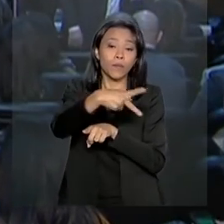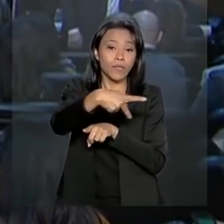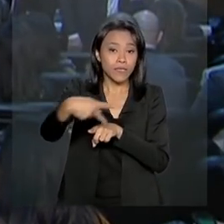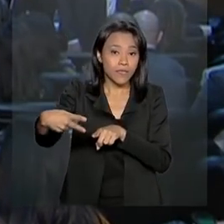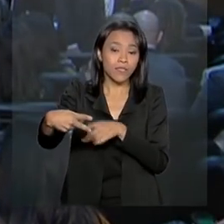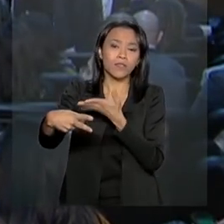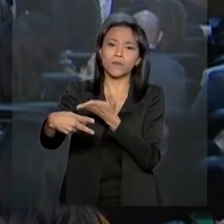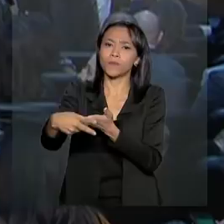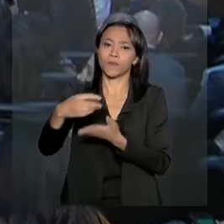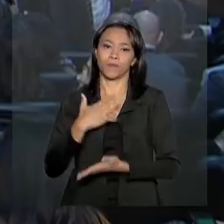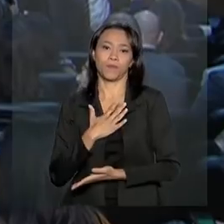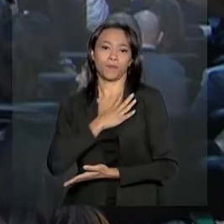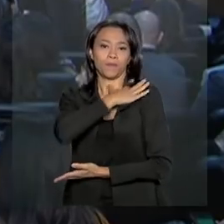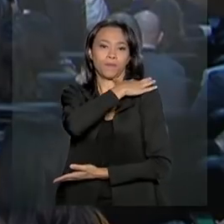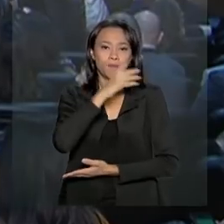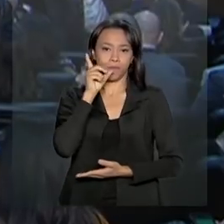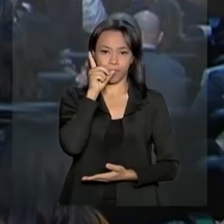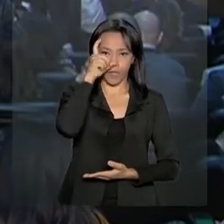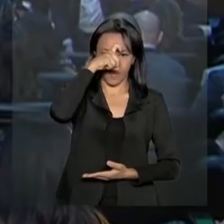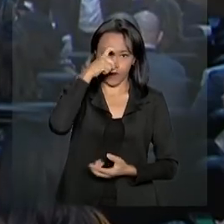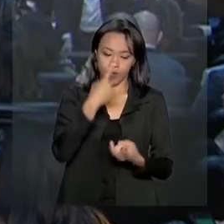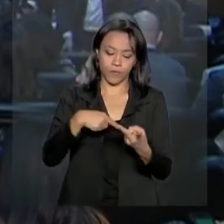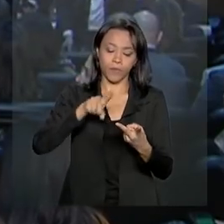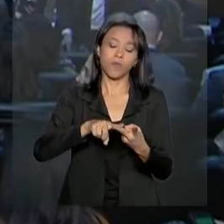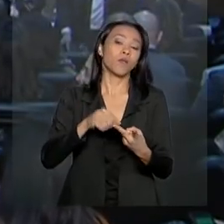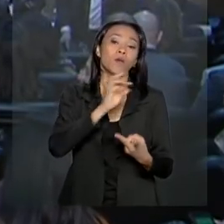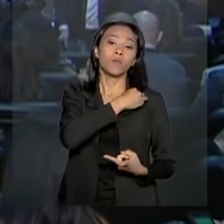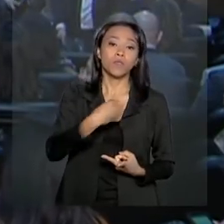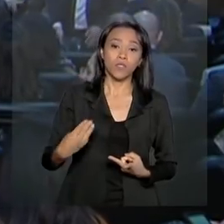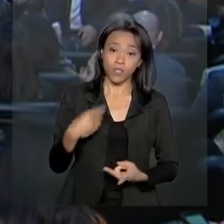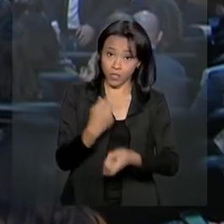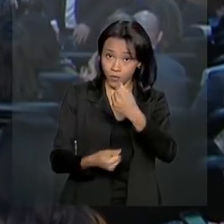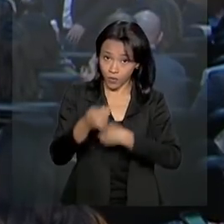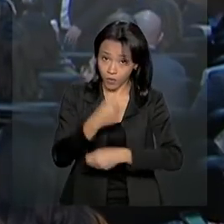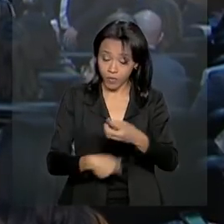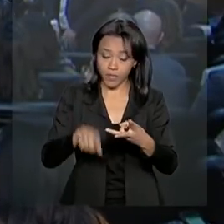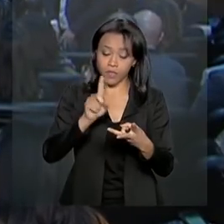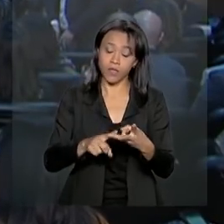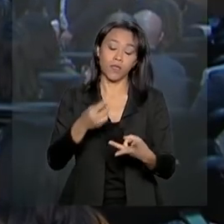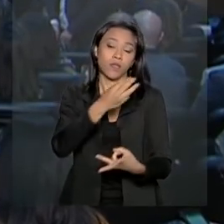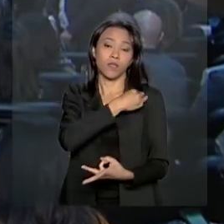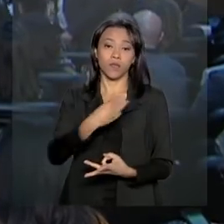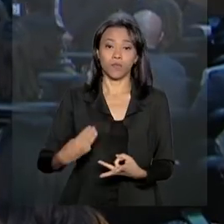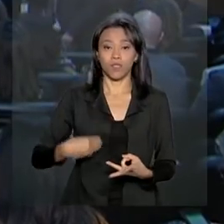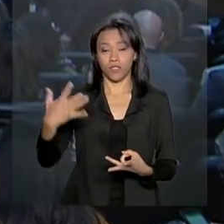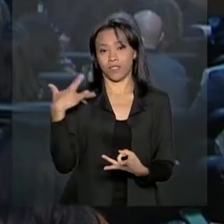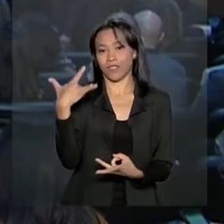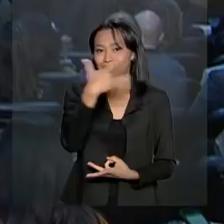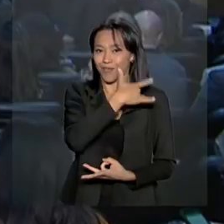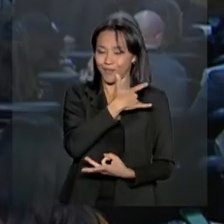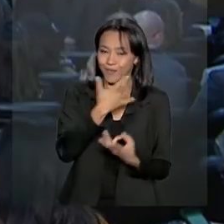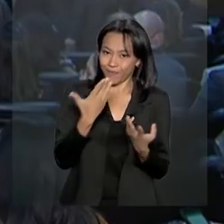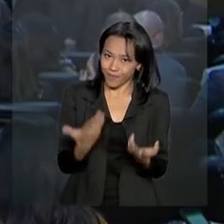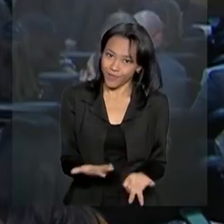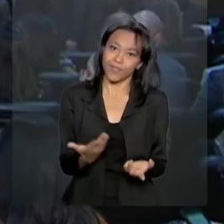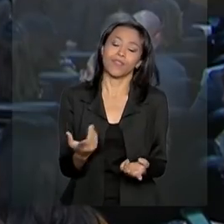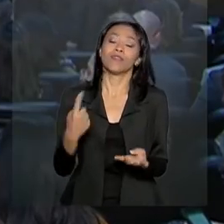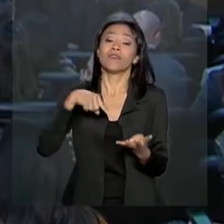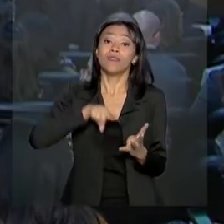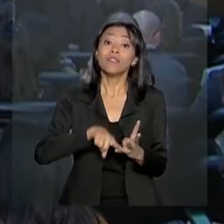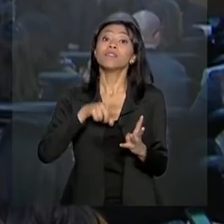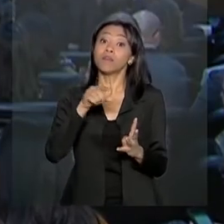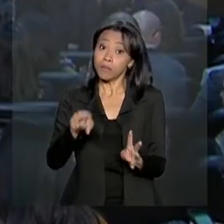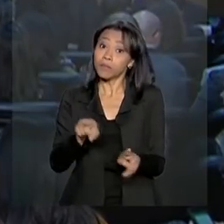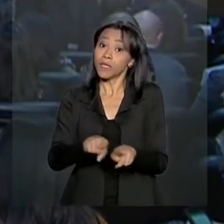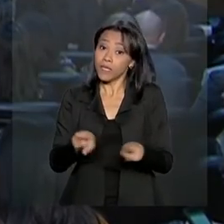exercício, Hamilton Mourão, o ministro da Economia, Paulo Guedes, e o ministro da Saúde, Luiz Henrique Mandetta, e o